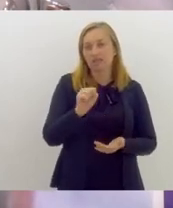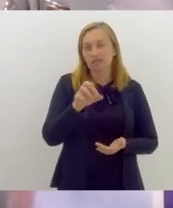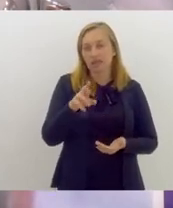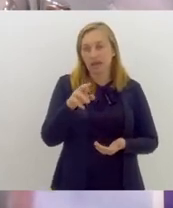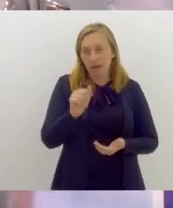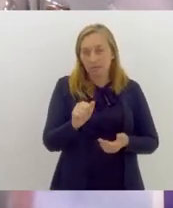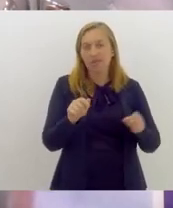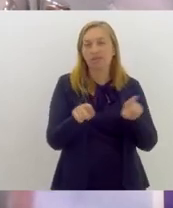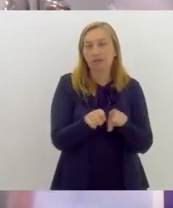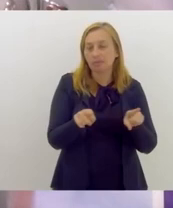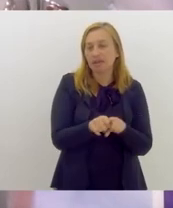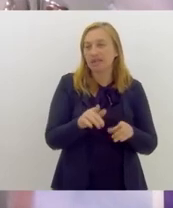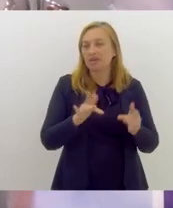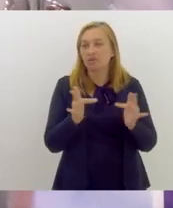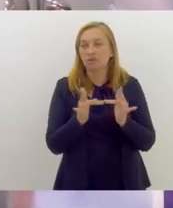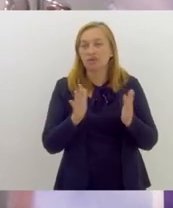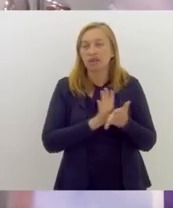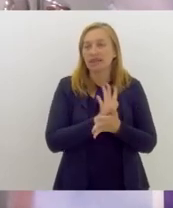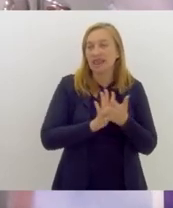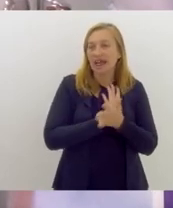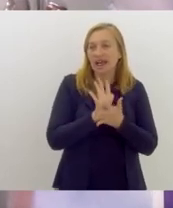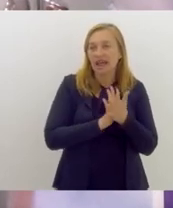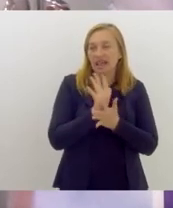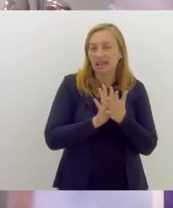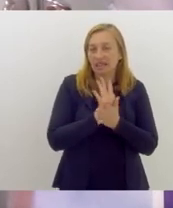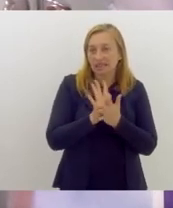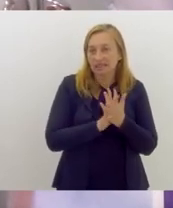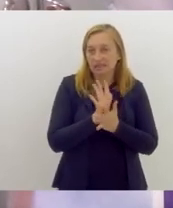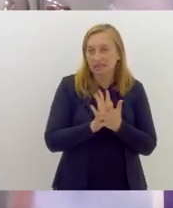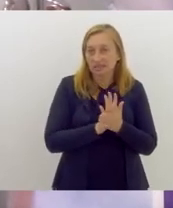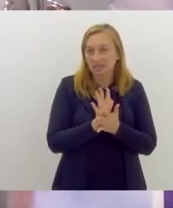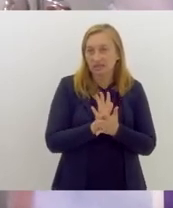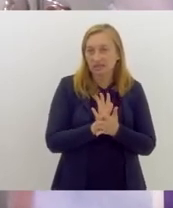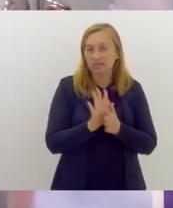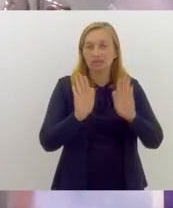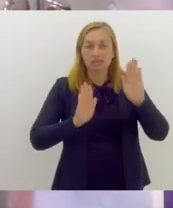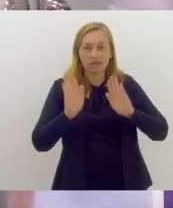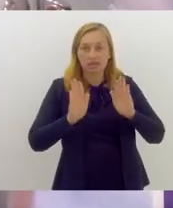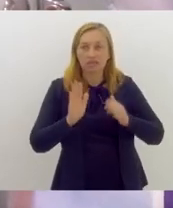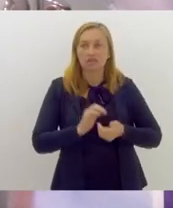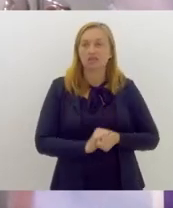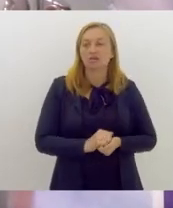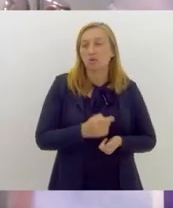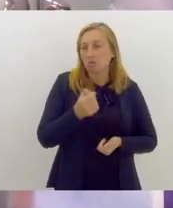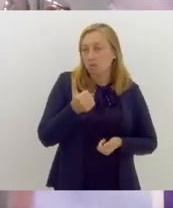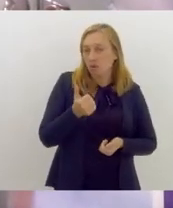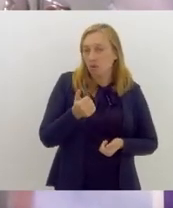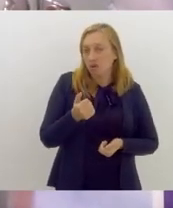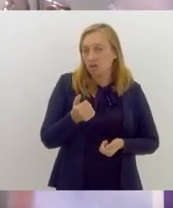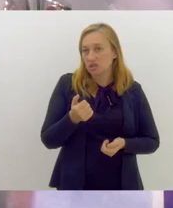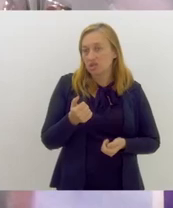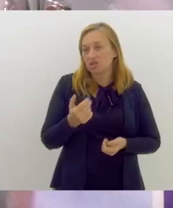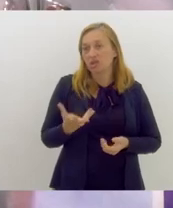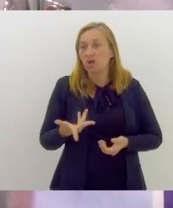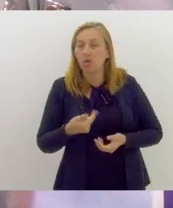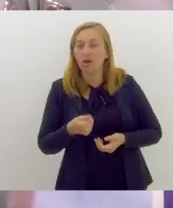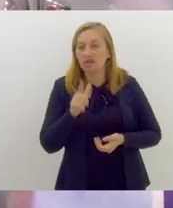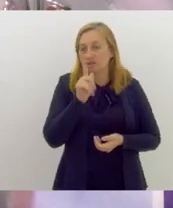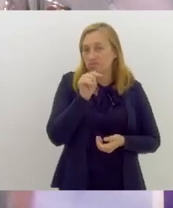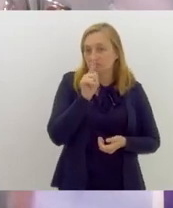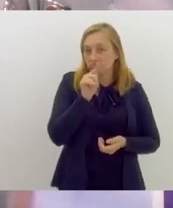nenhum tipo de contato no que diz respeito às condicionantes constantes na licença não são poucas que vêm sobre a qualidade da